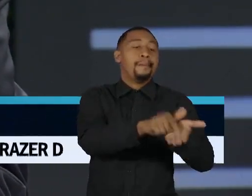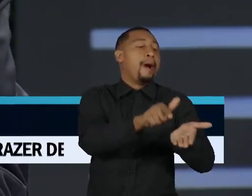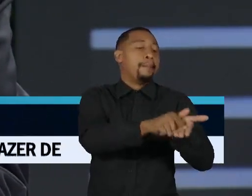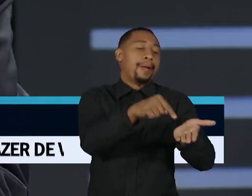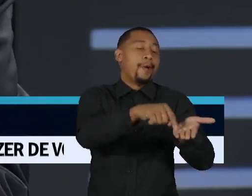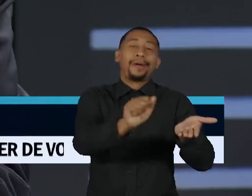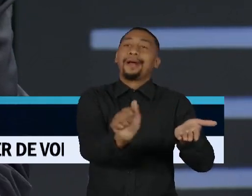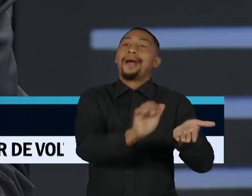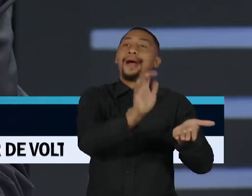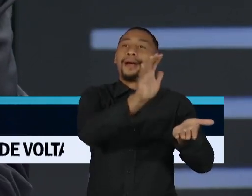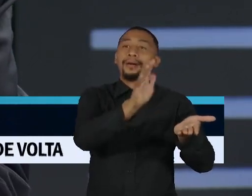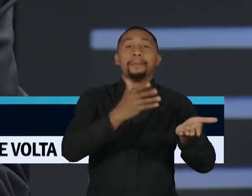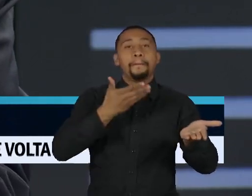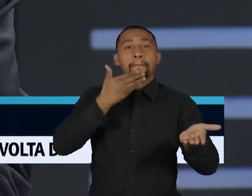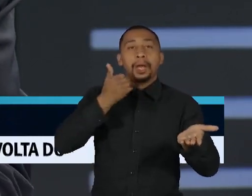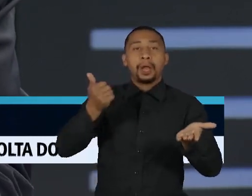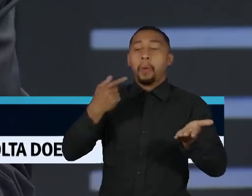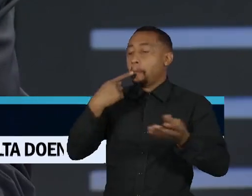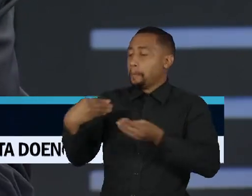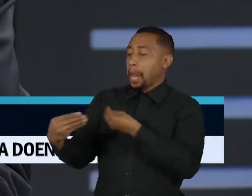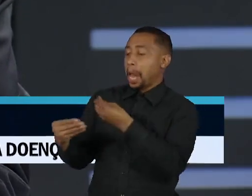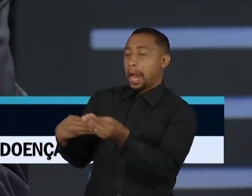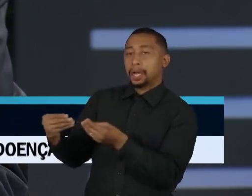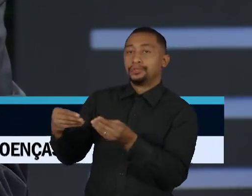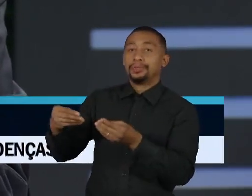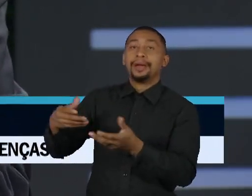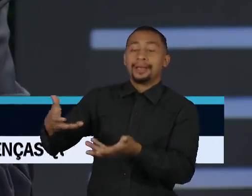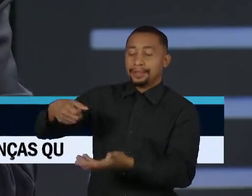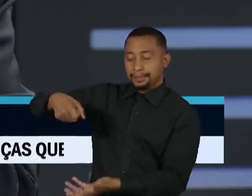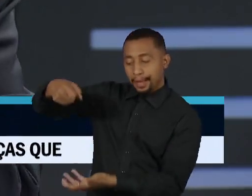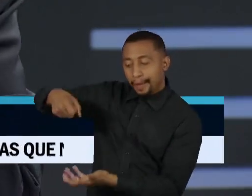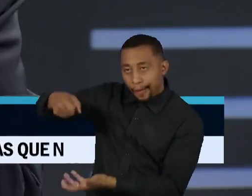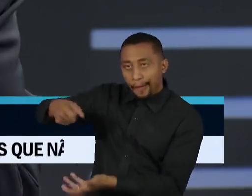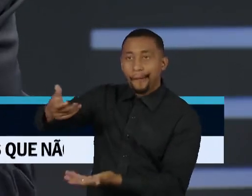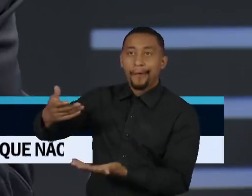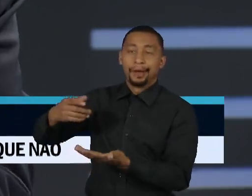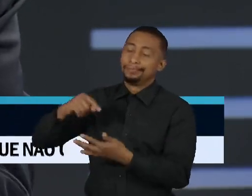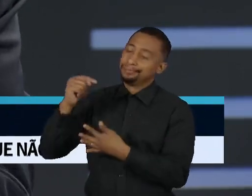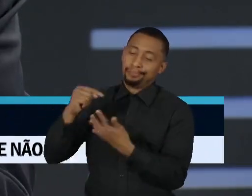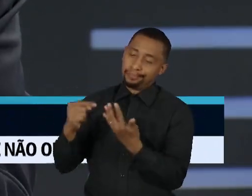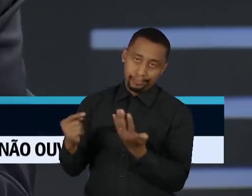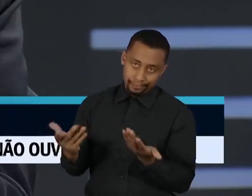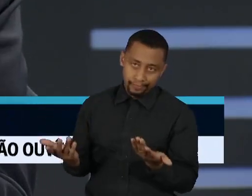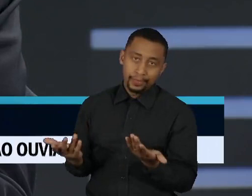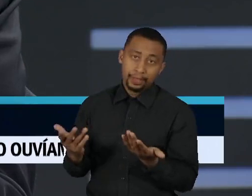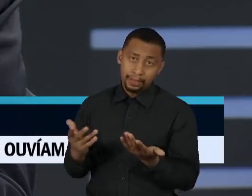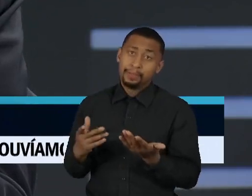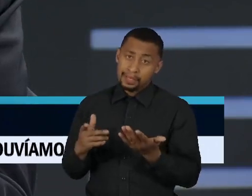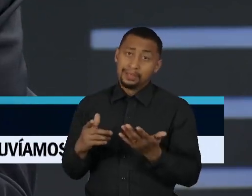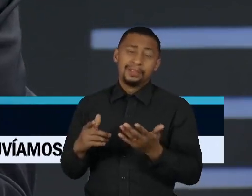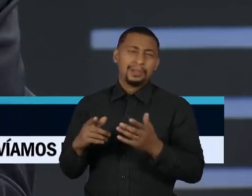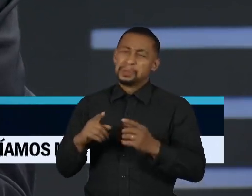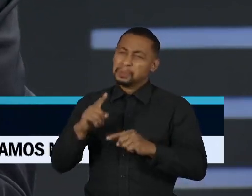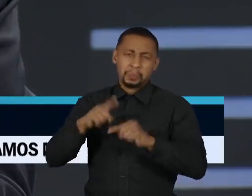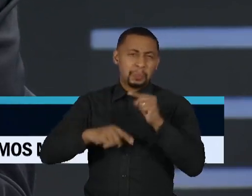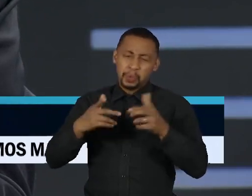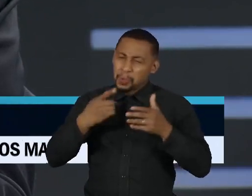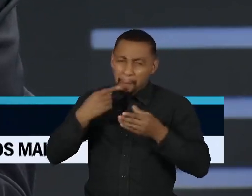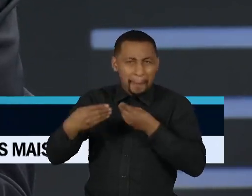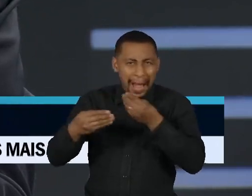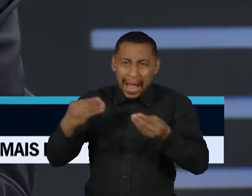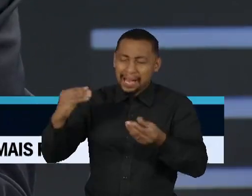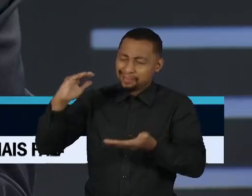muito caro e a gente faz questão de usar sacolinhas e outras coisas desse tipo. As embalagens todas contêm